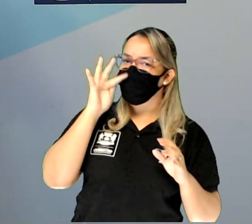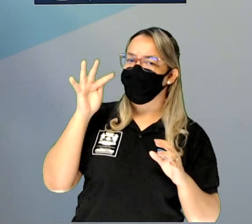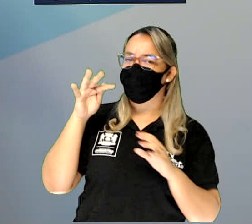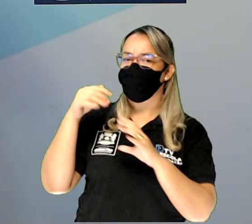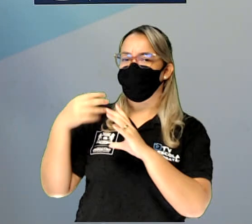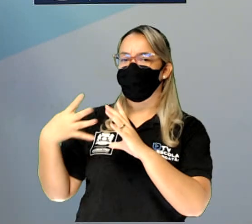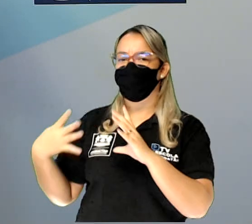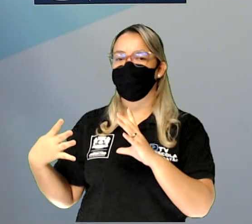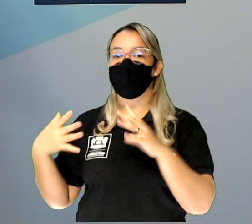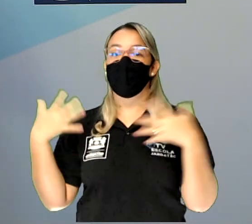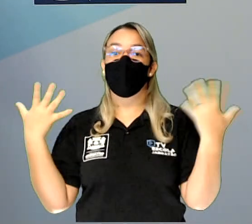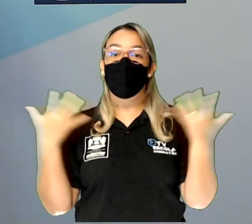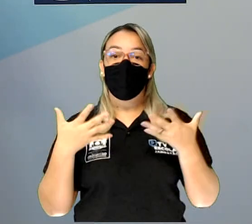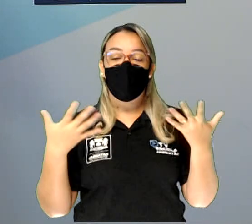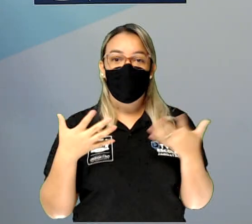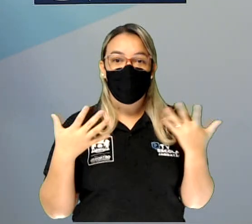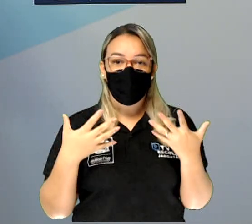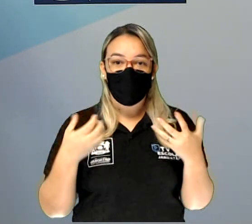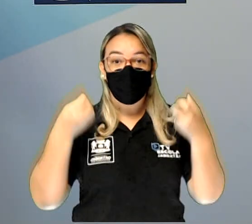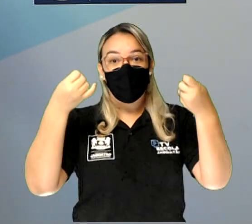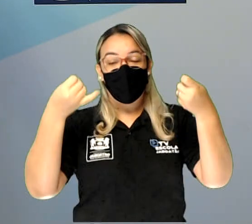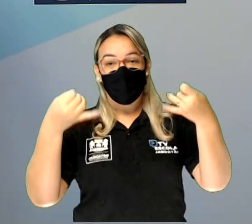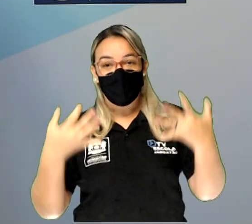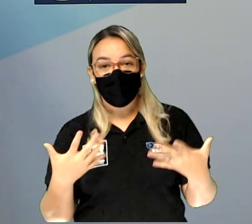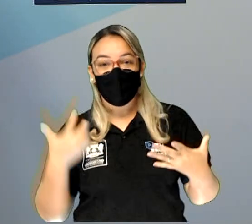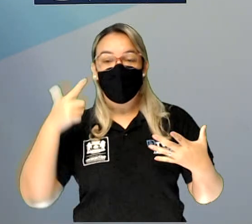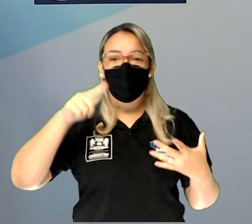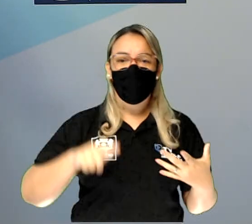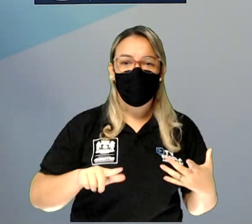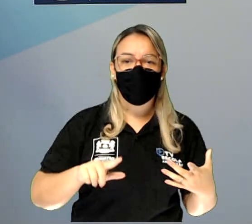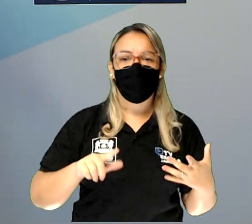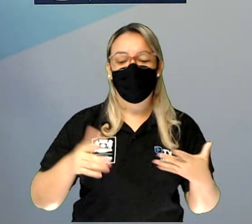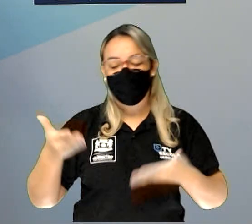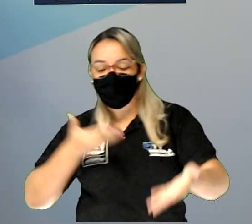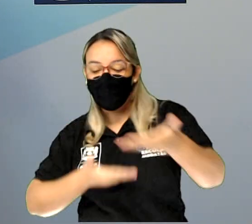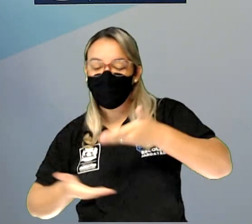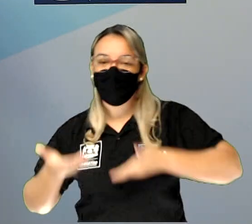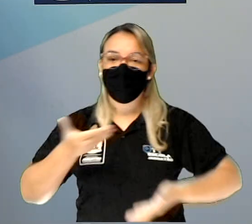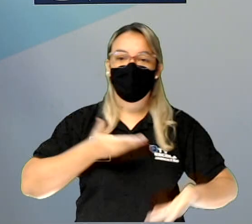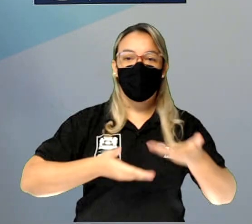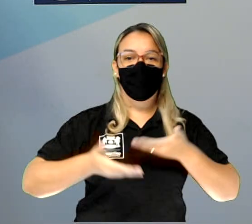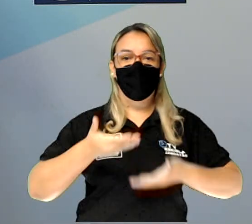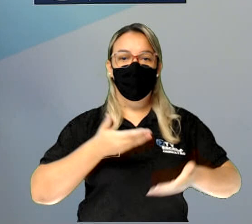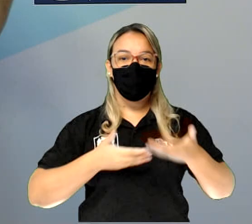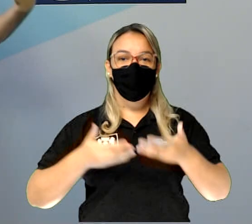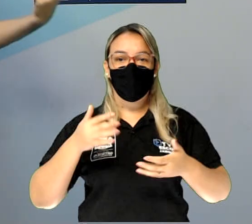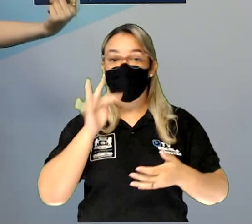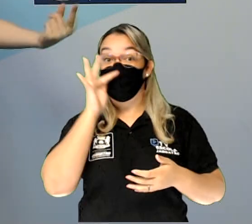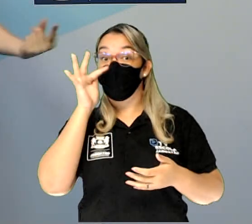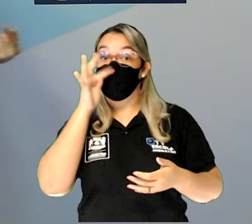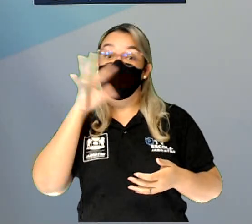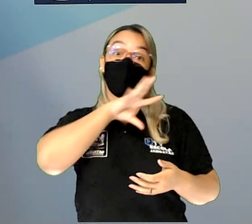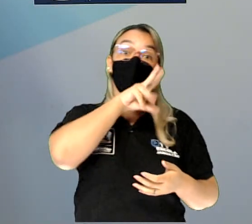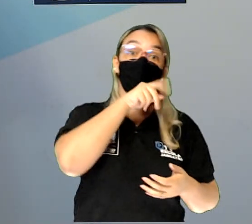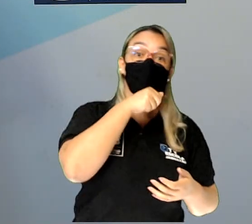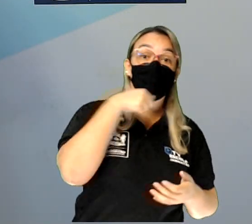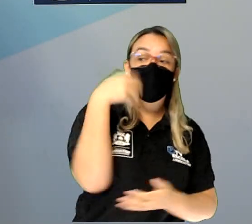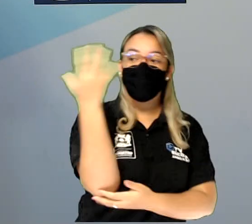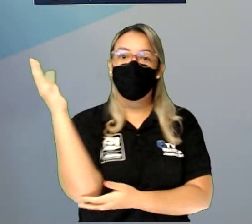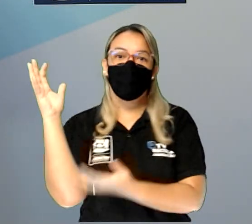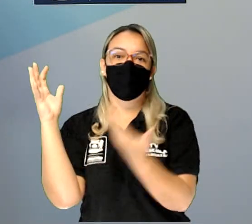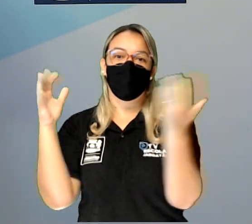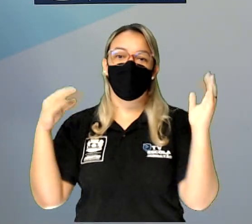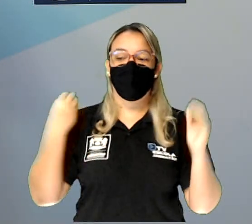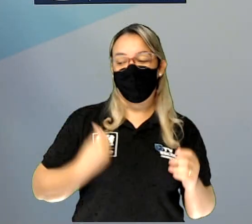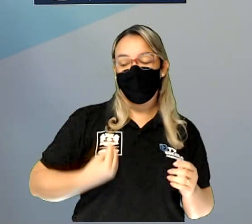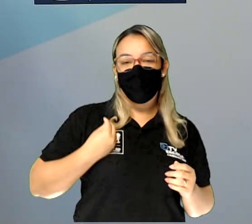plantas. E agora nós vamos falar um pouquinho da interação dos animais e das plantas no ambiente em que